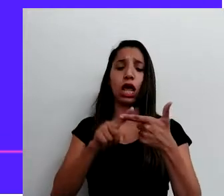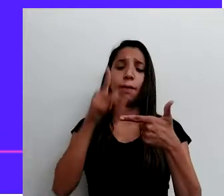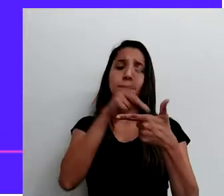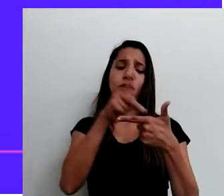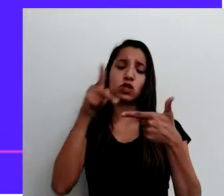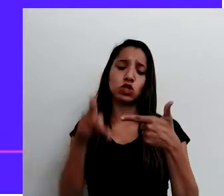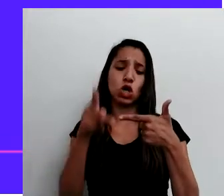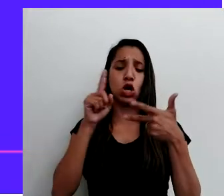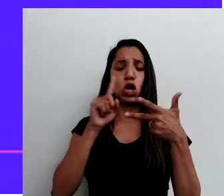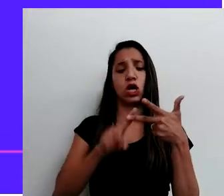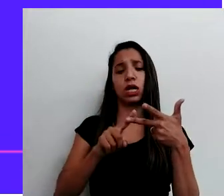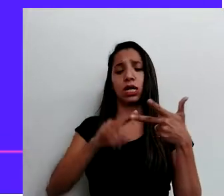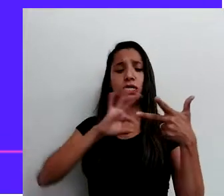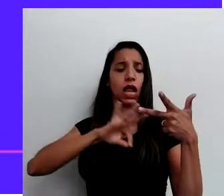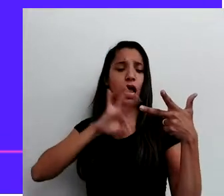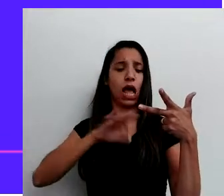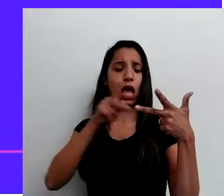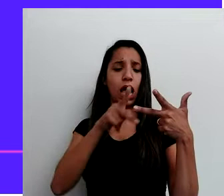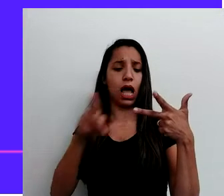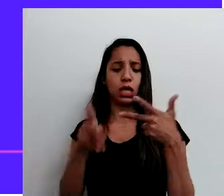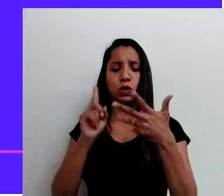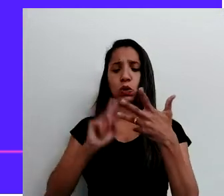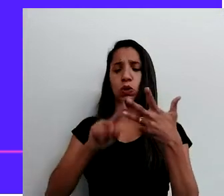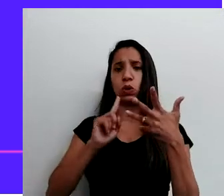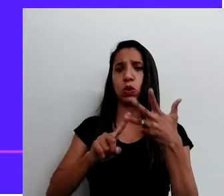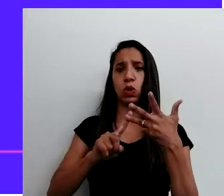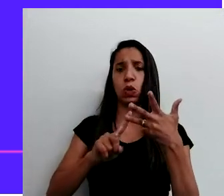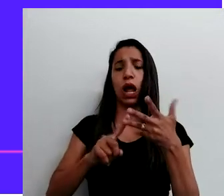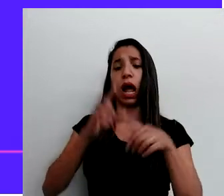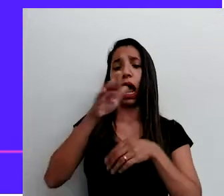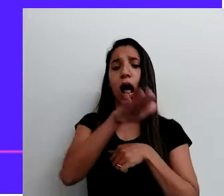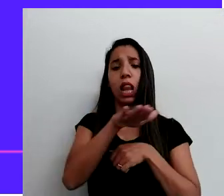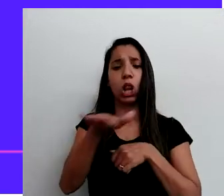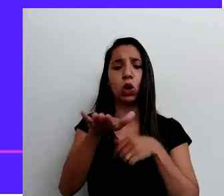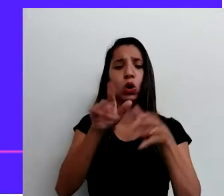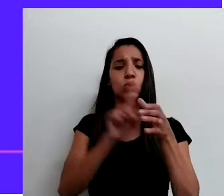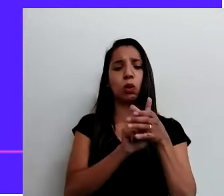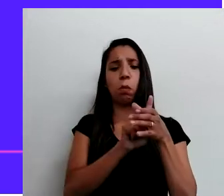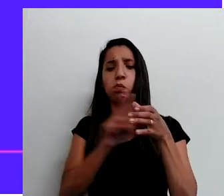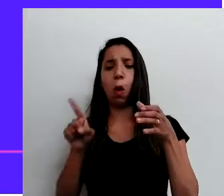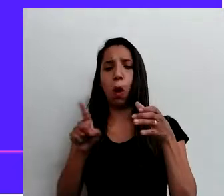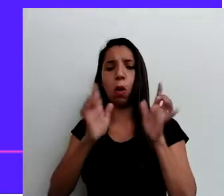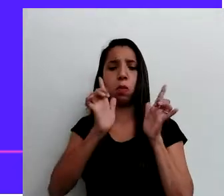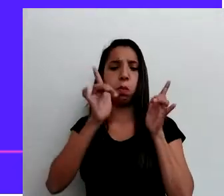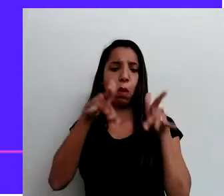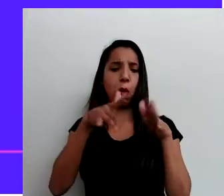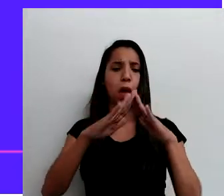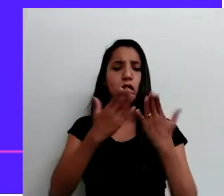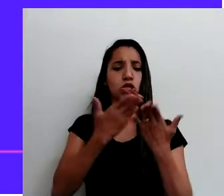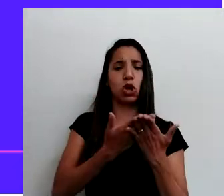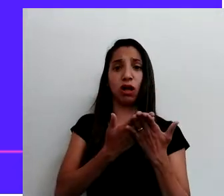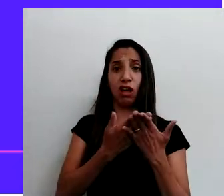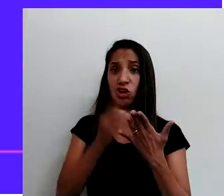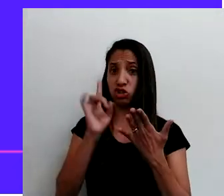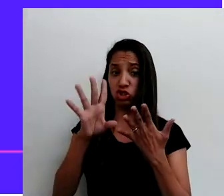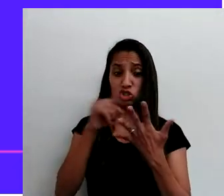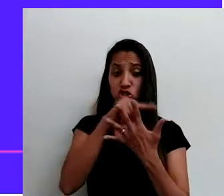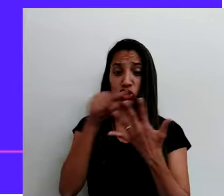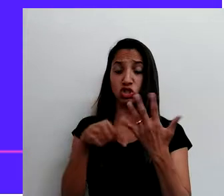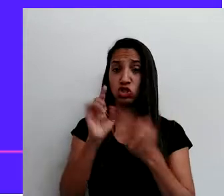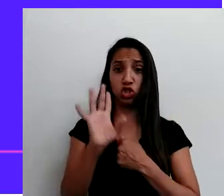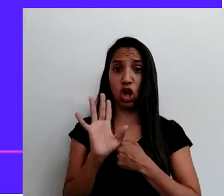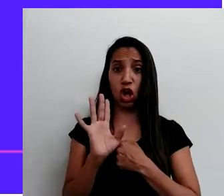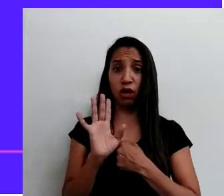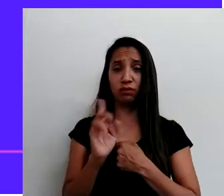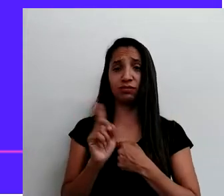evasão, fenômenos que cercam, né, o debate de educação. Tem a